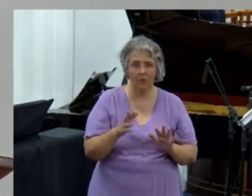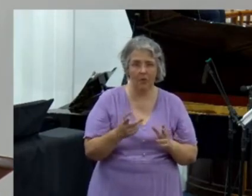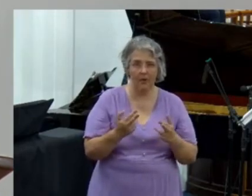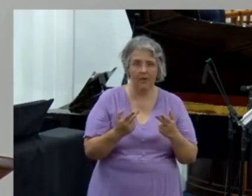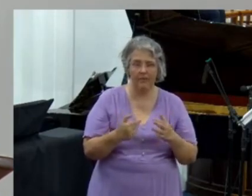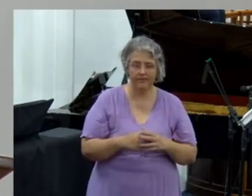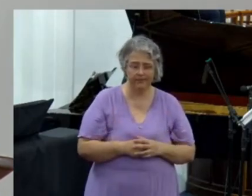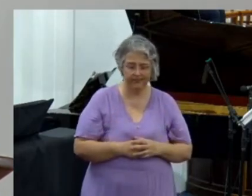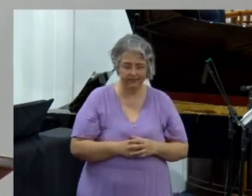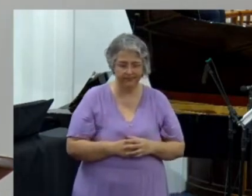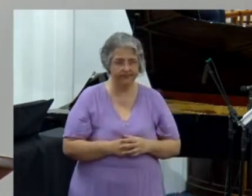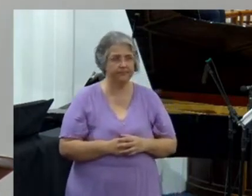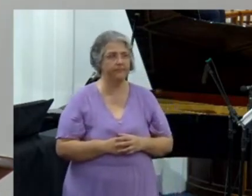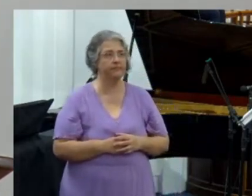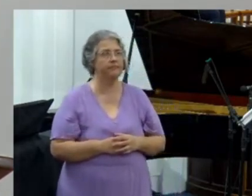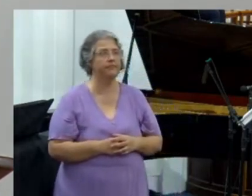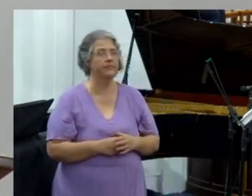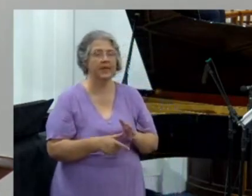destruído.